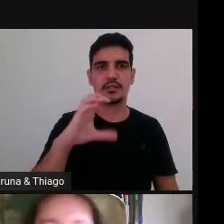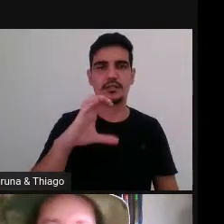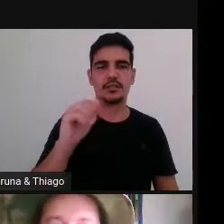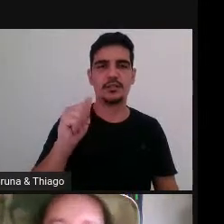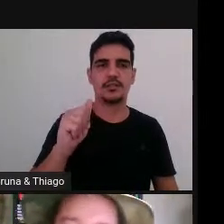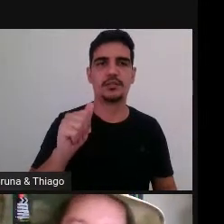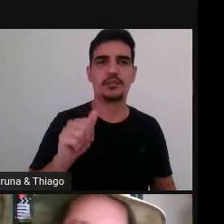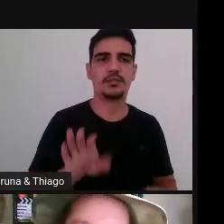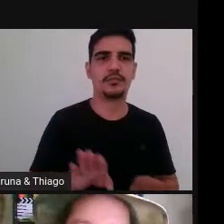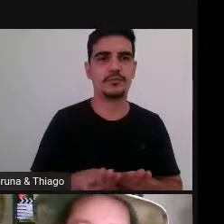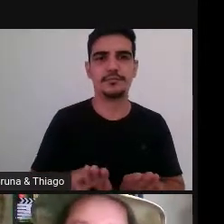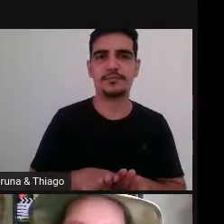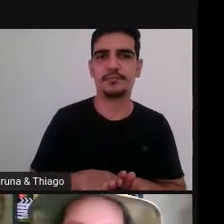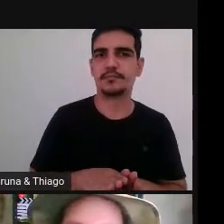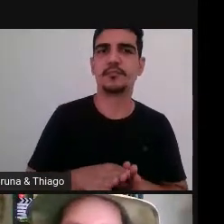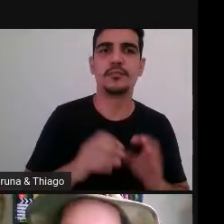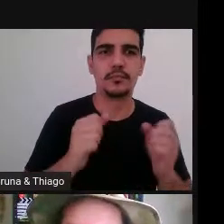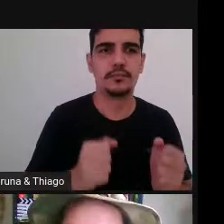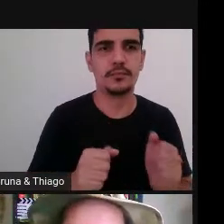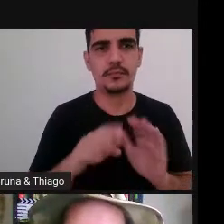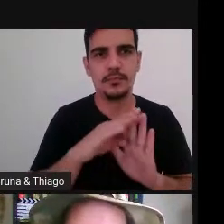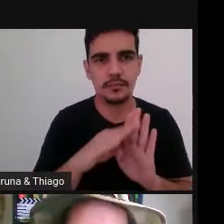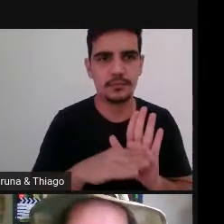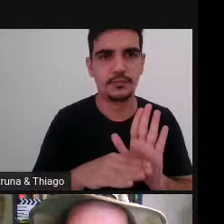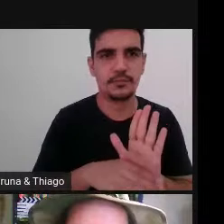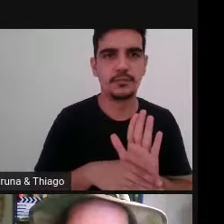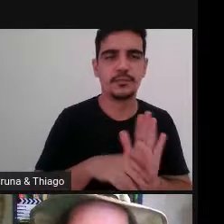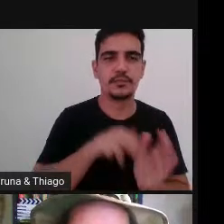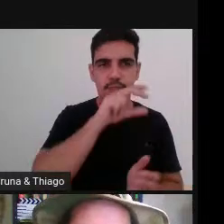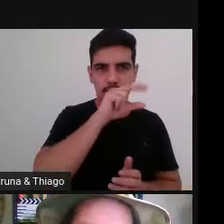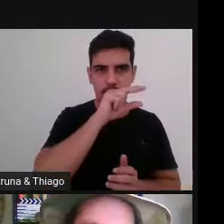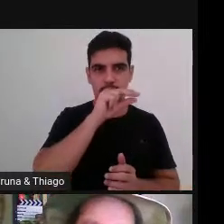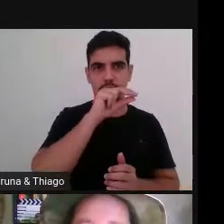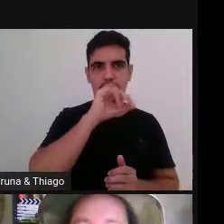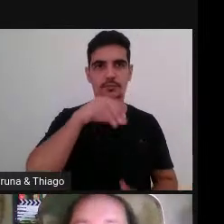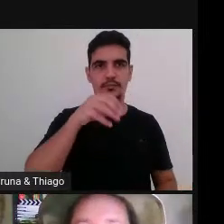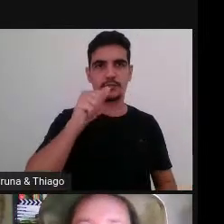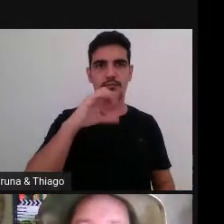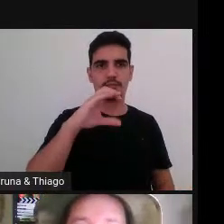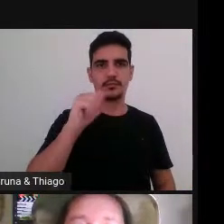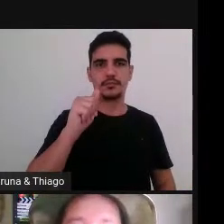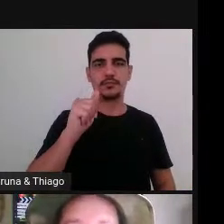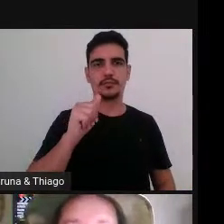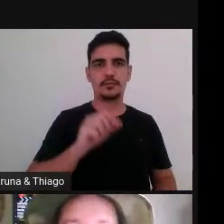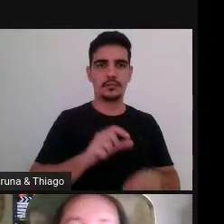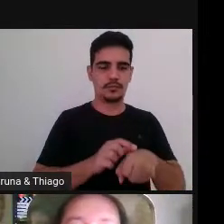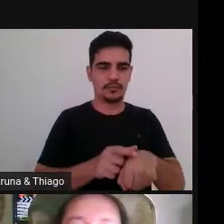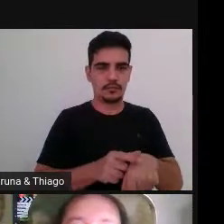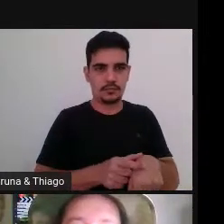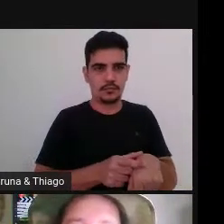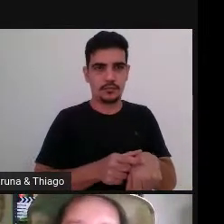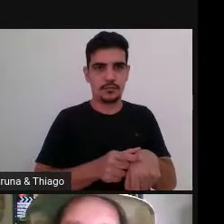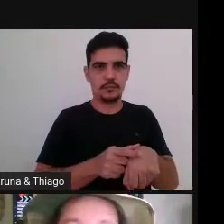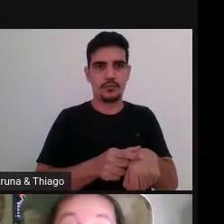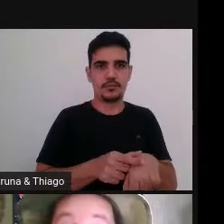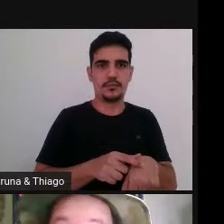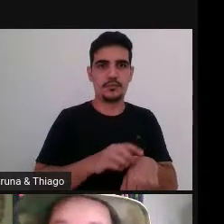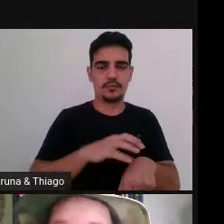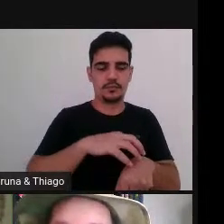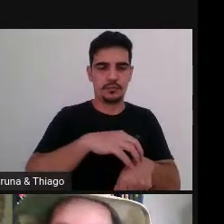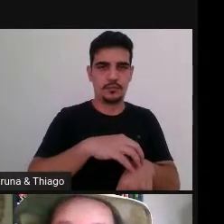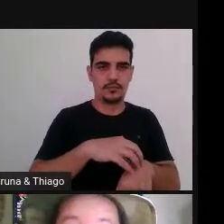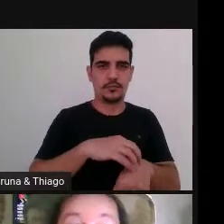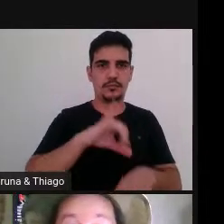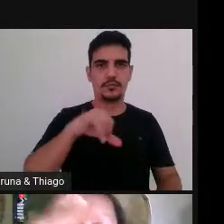acidente laquético, tá? Que é um acidente por surucucu pico de jaca. Mas as bolhas, como a gente pode observar, é mais característico de